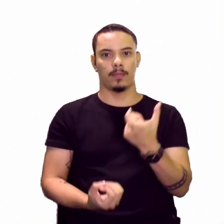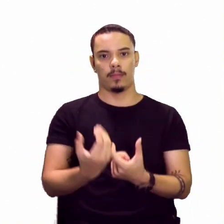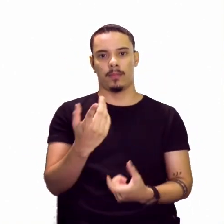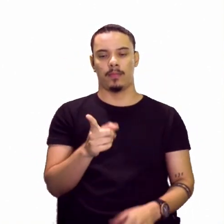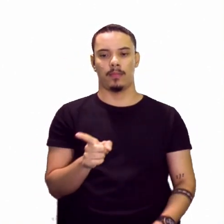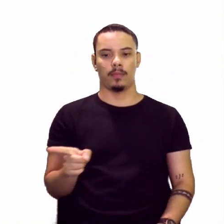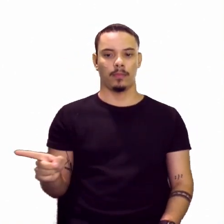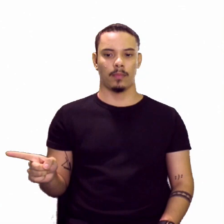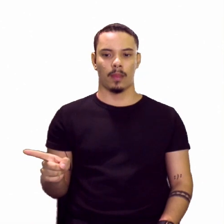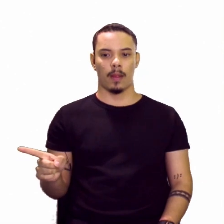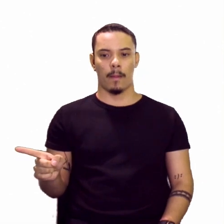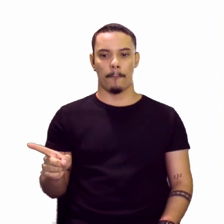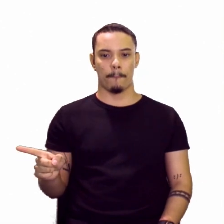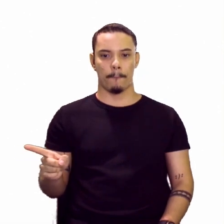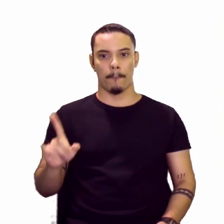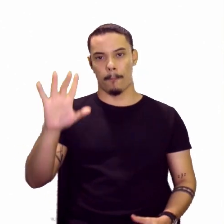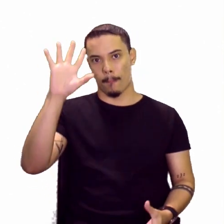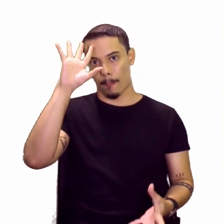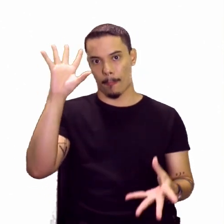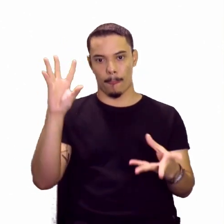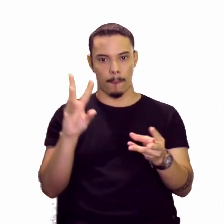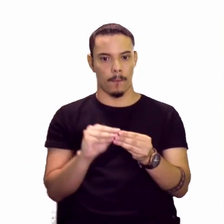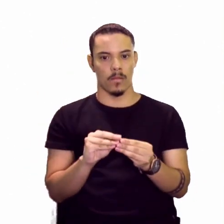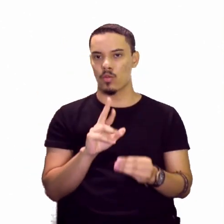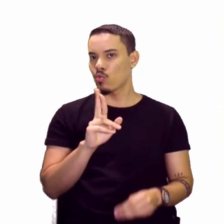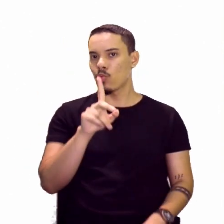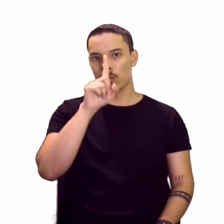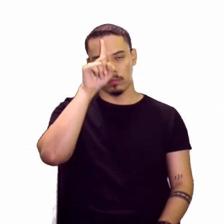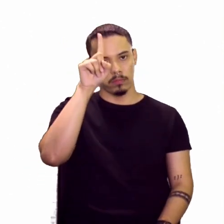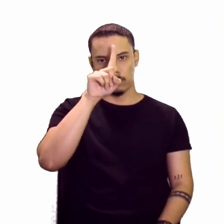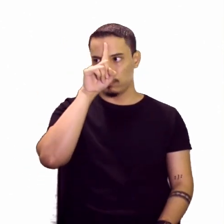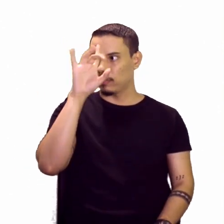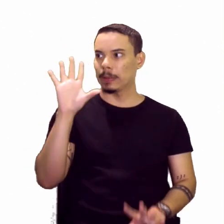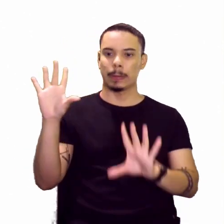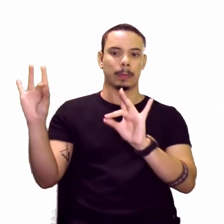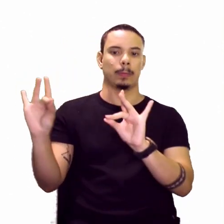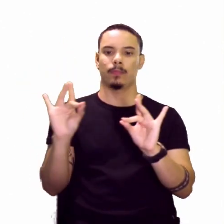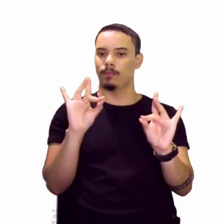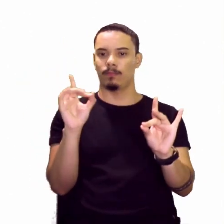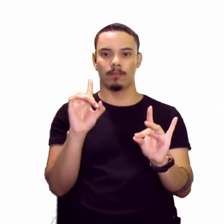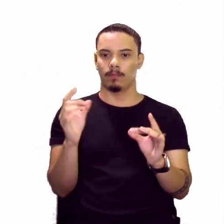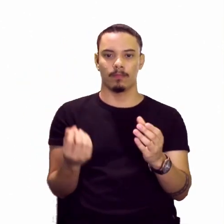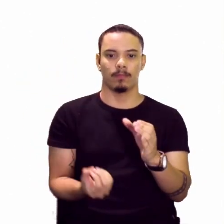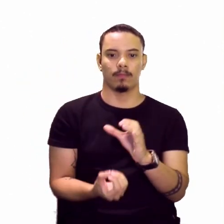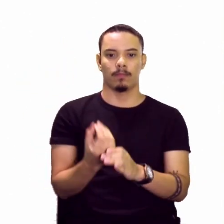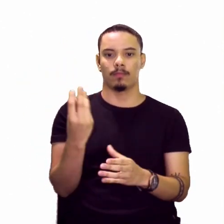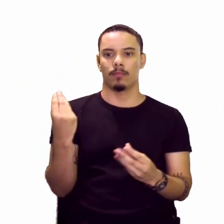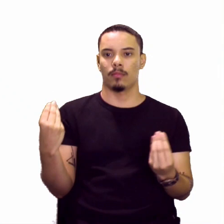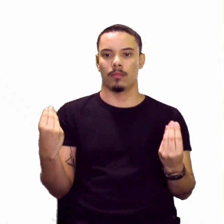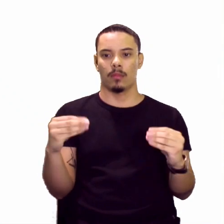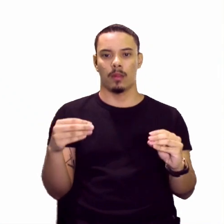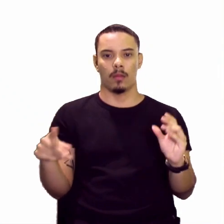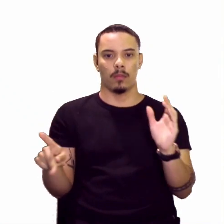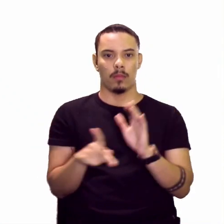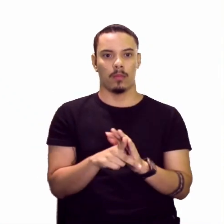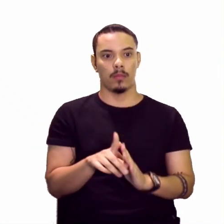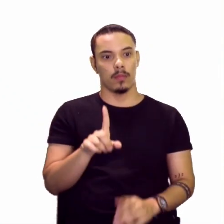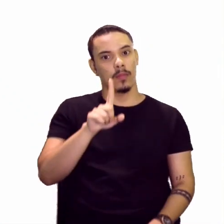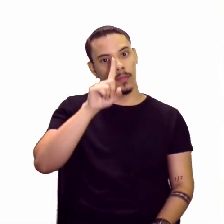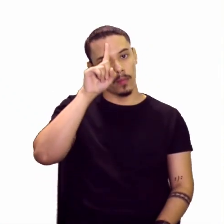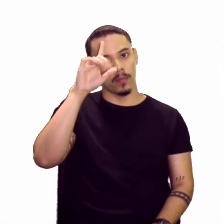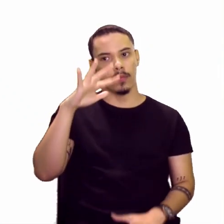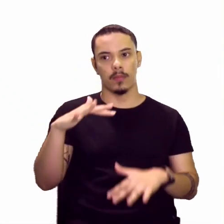uma equação derivada daquelas duas. Então, nada inventado, nada tirado de lugar nenhum. A não ser da própria ideia